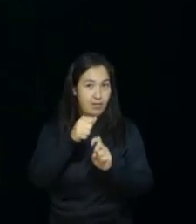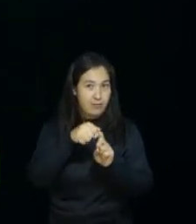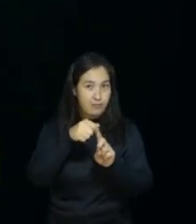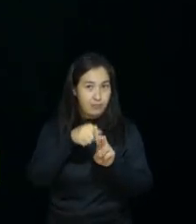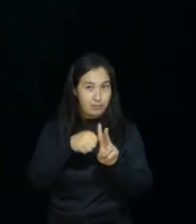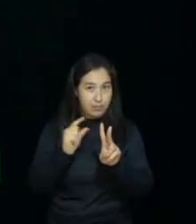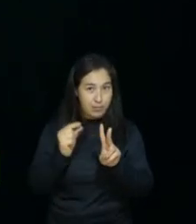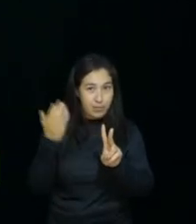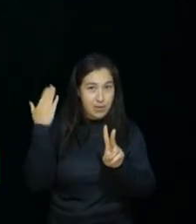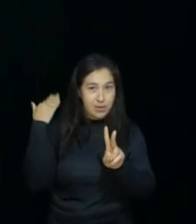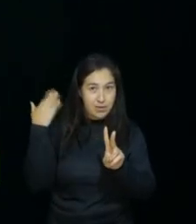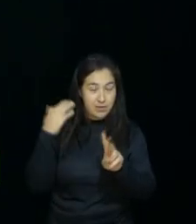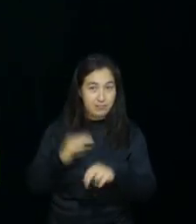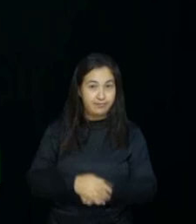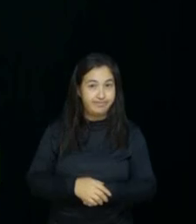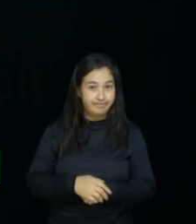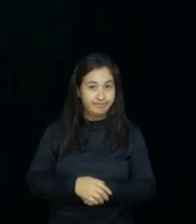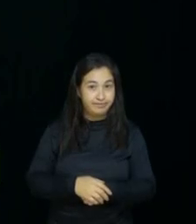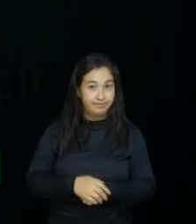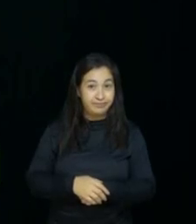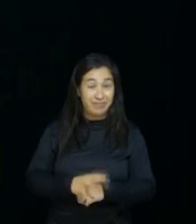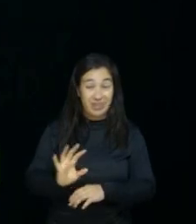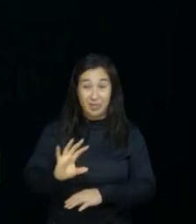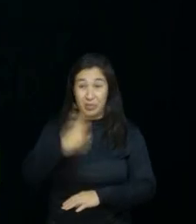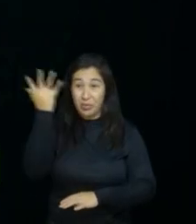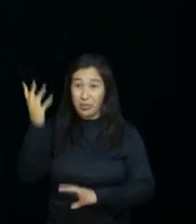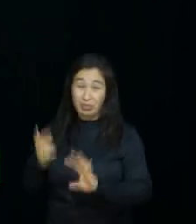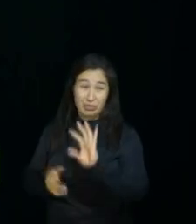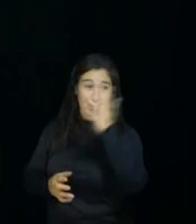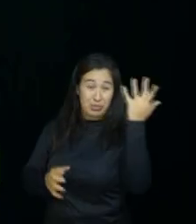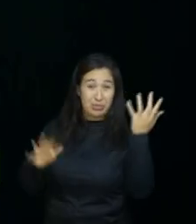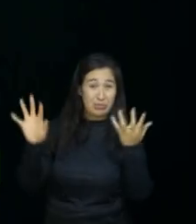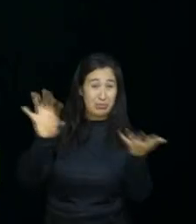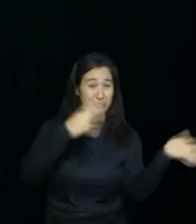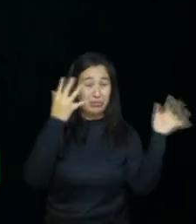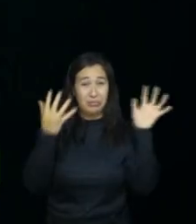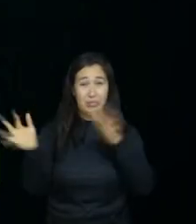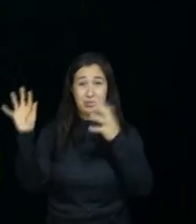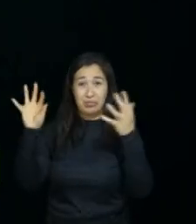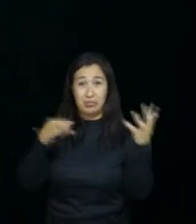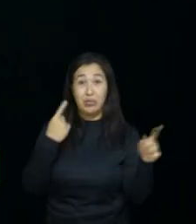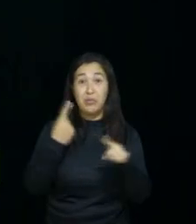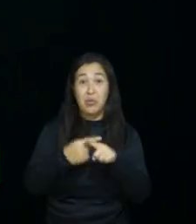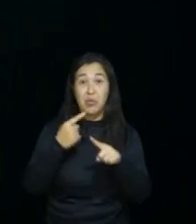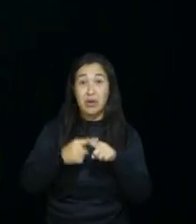fenômenos climáticos com impacto diretamente ligados ao desmatamento da Amazônia.